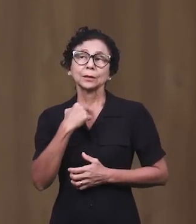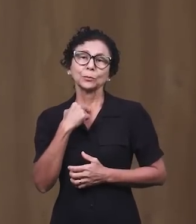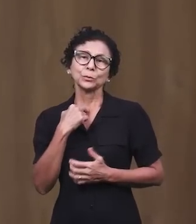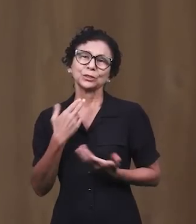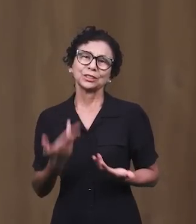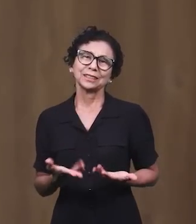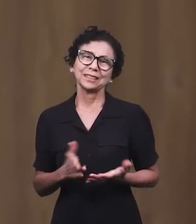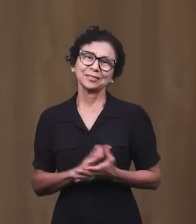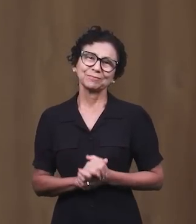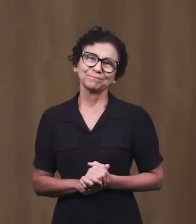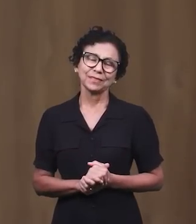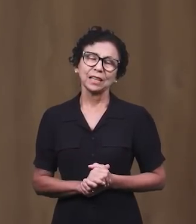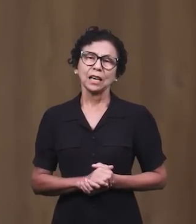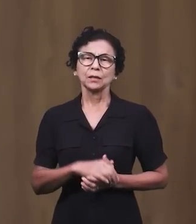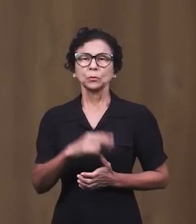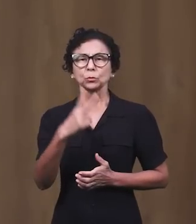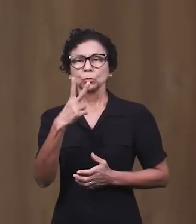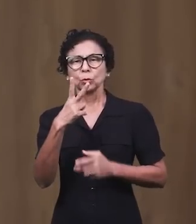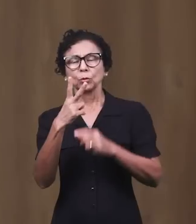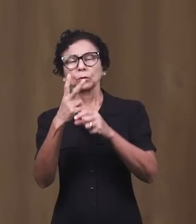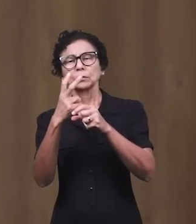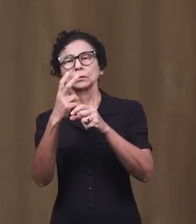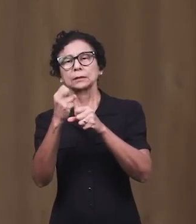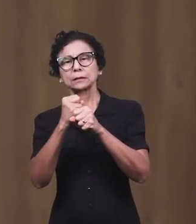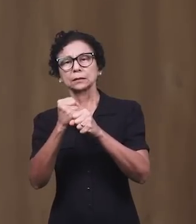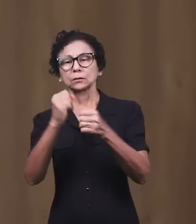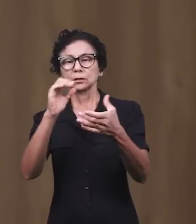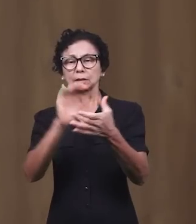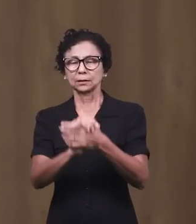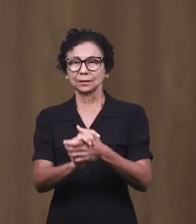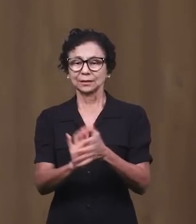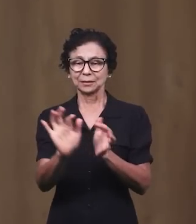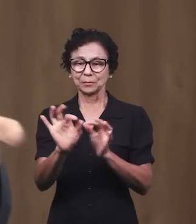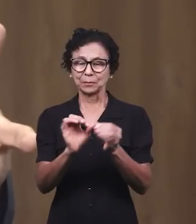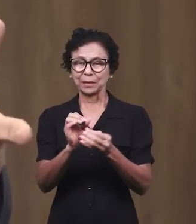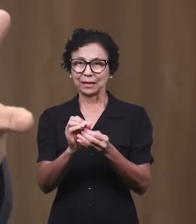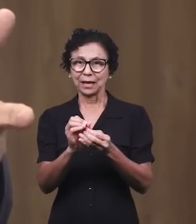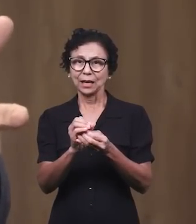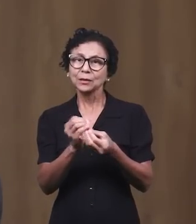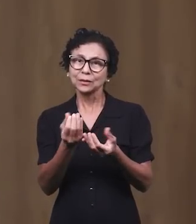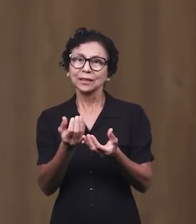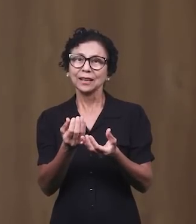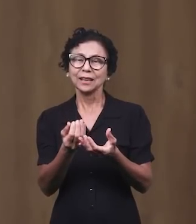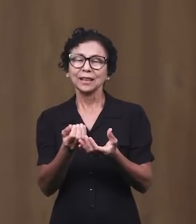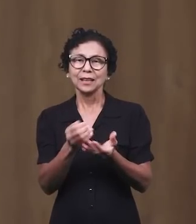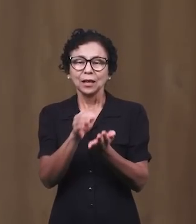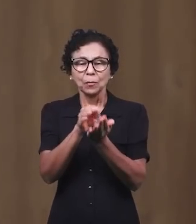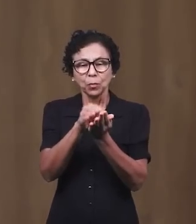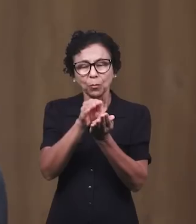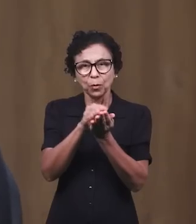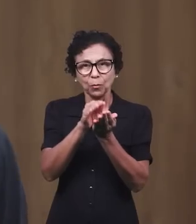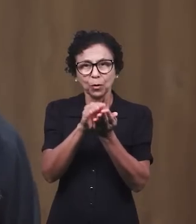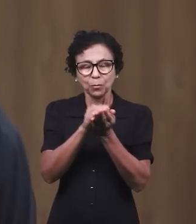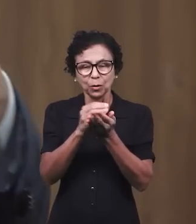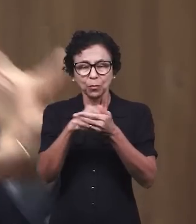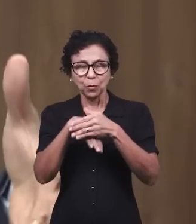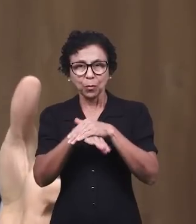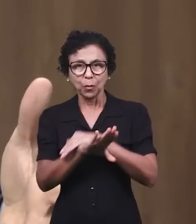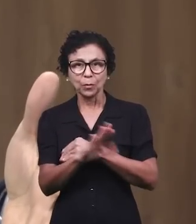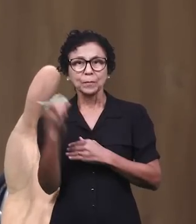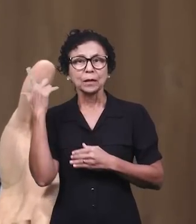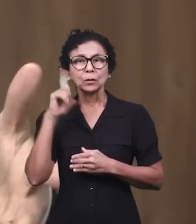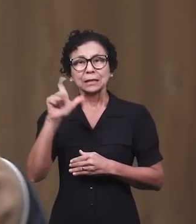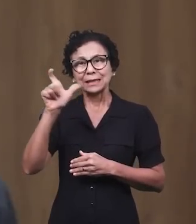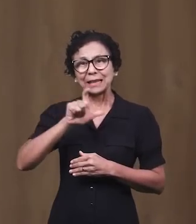fizeram no 2º ano de casados, e eles se prepararam financeiramente para aquilo, sem endividamento, conseguiu fazer a passagem lá com as